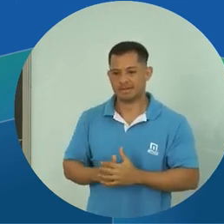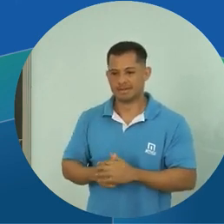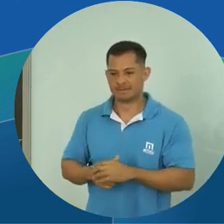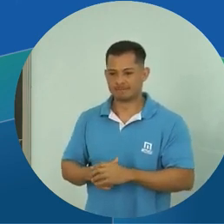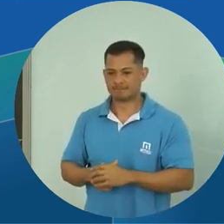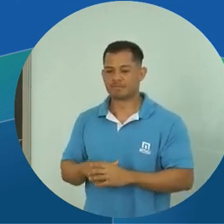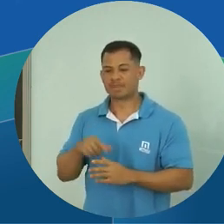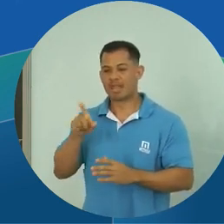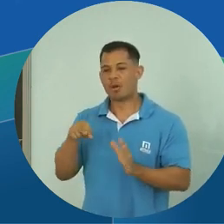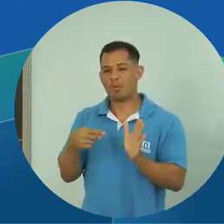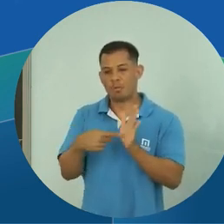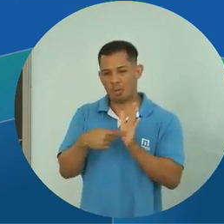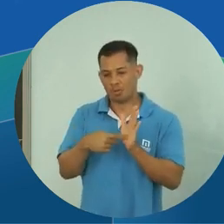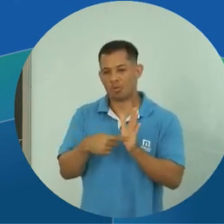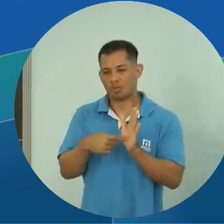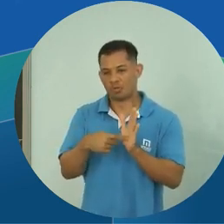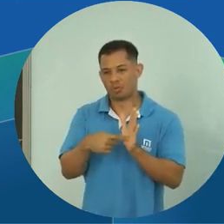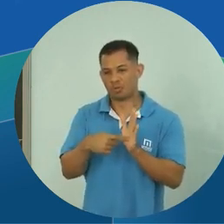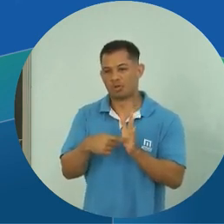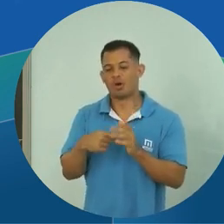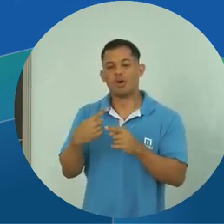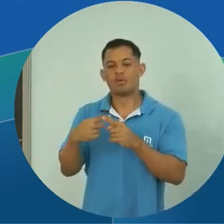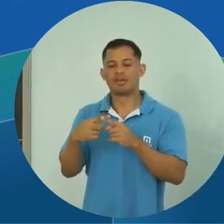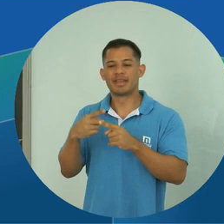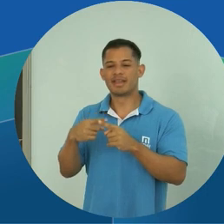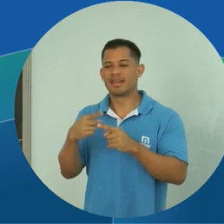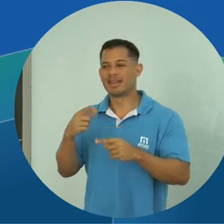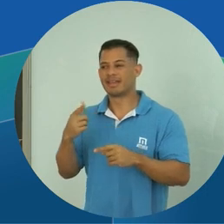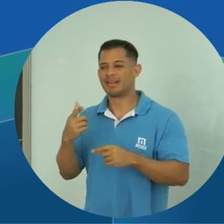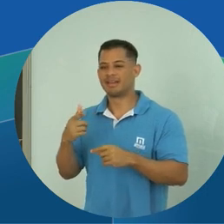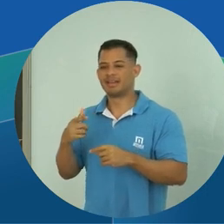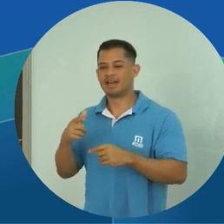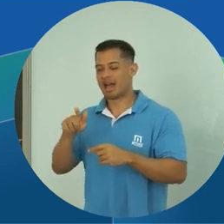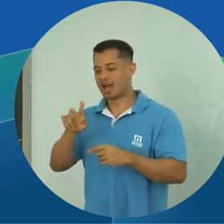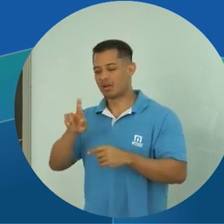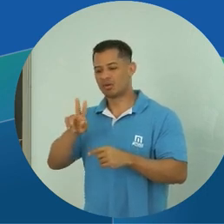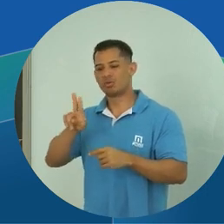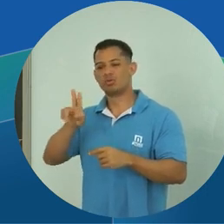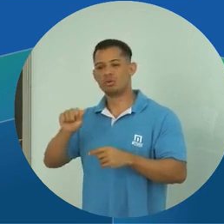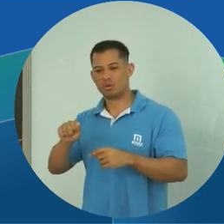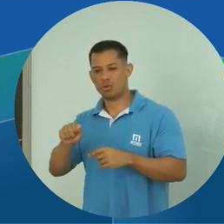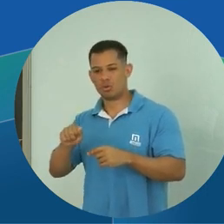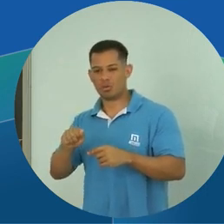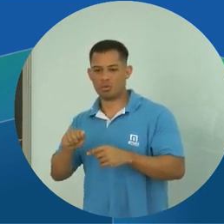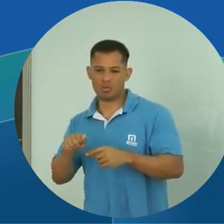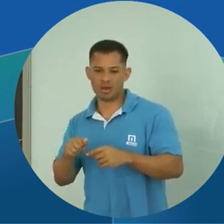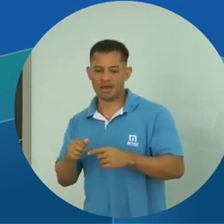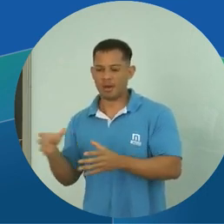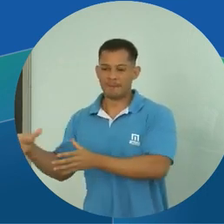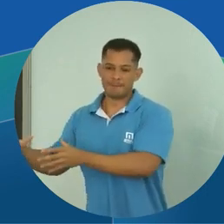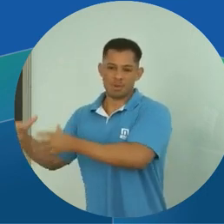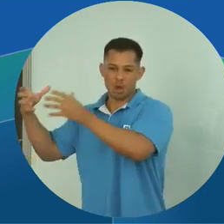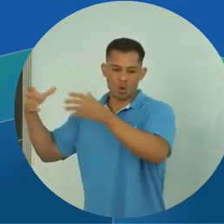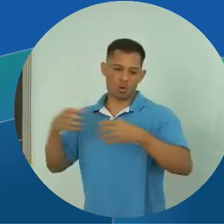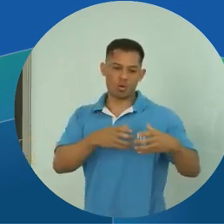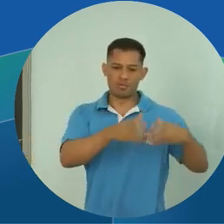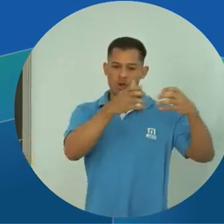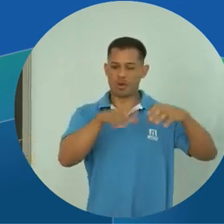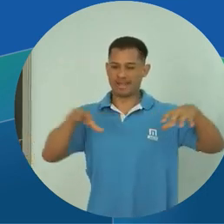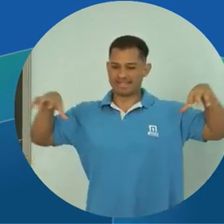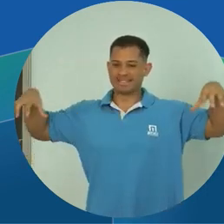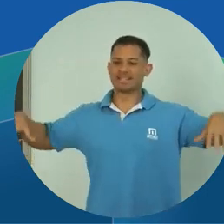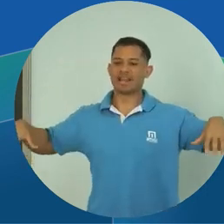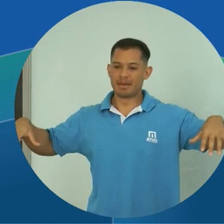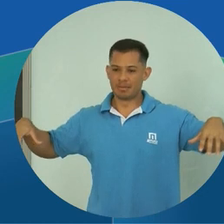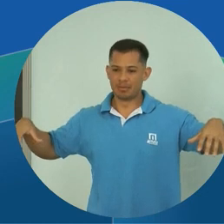gente, num certo momento, a grua não iria atender os blocos extremos e, paralelamente, a gente